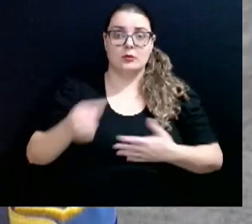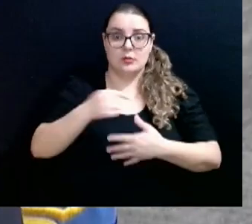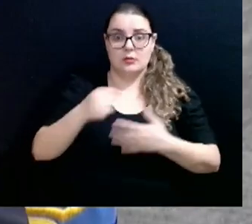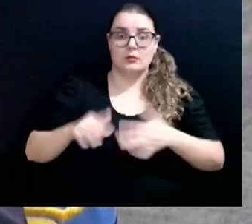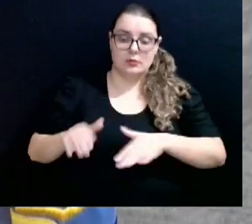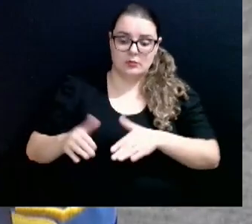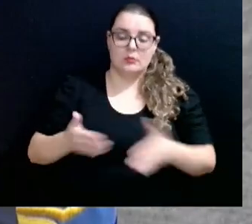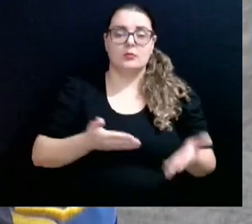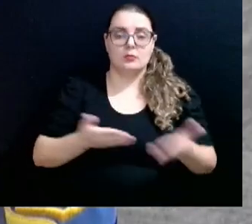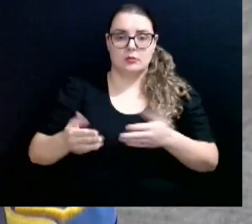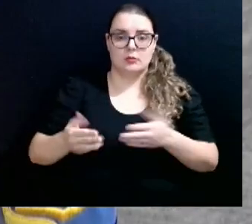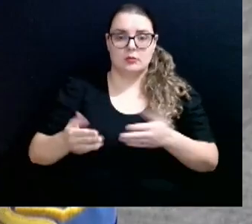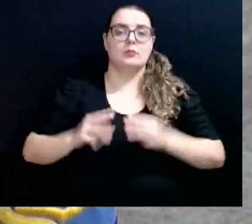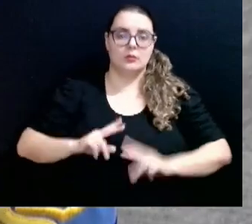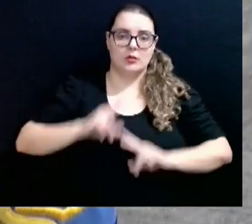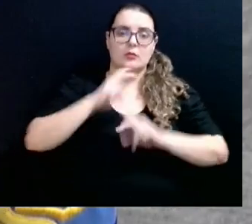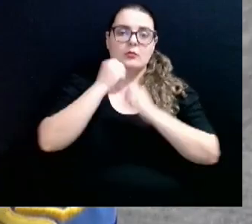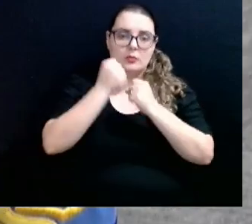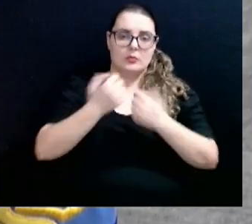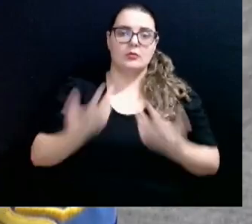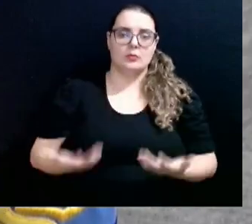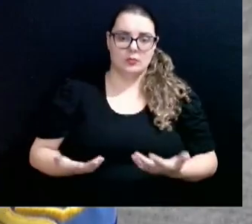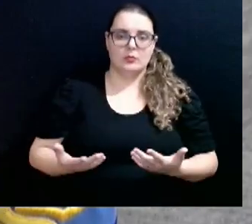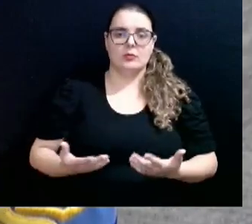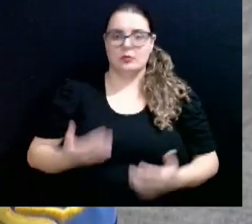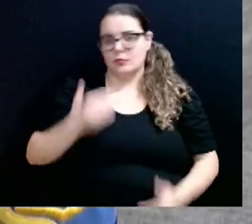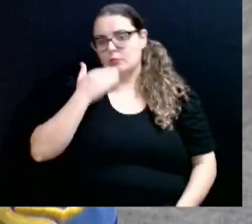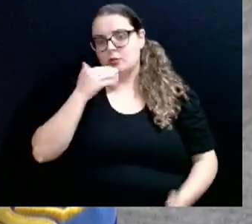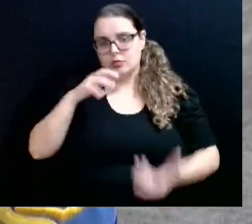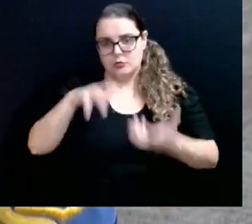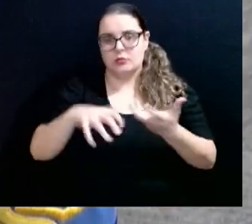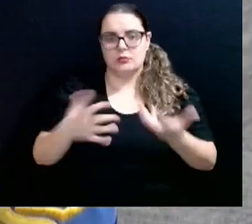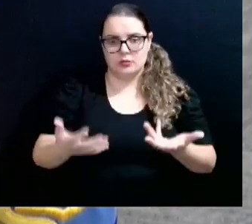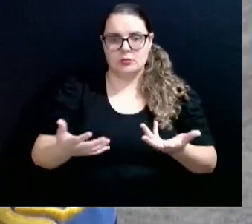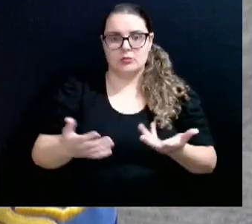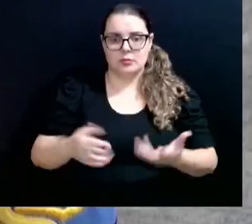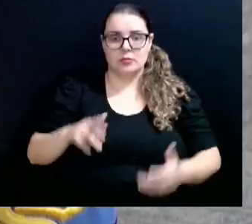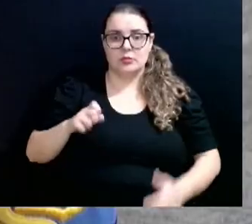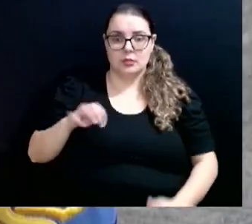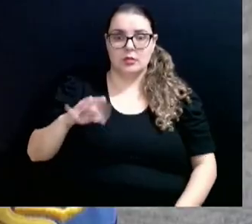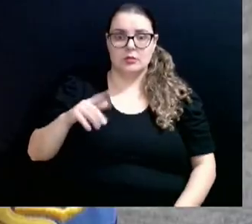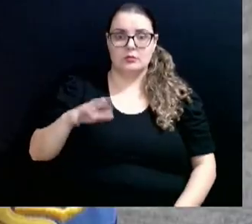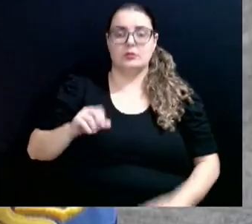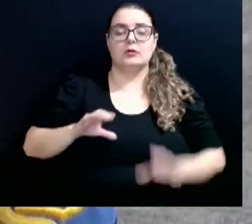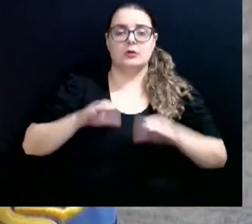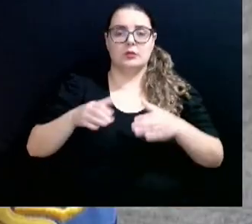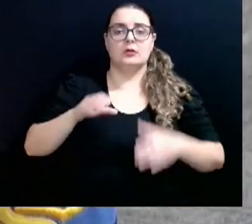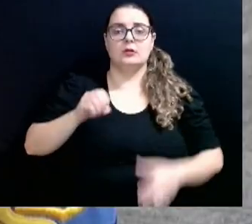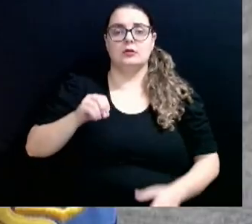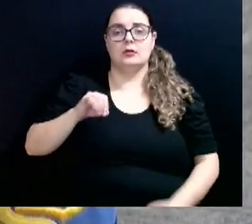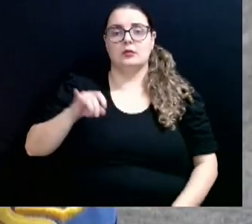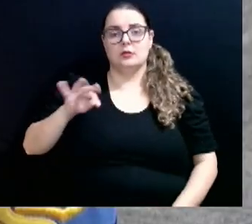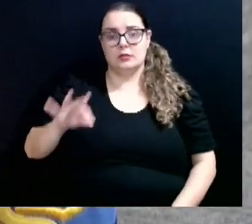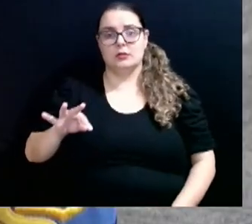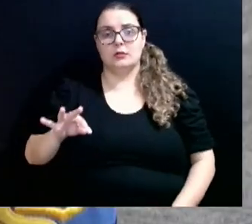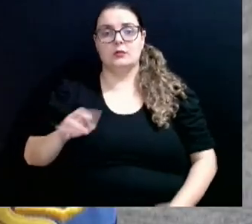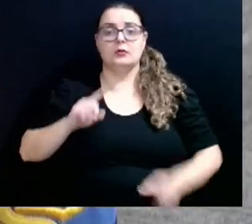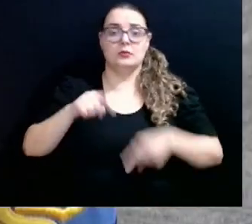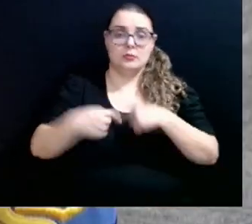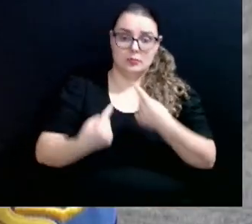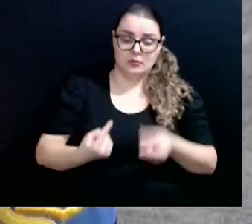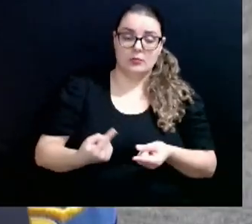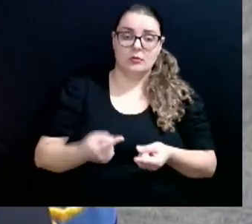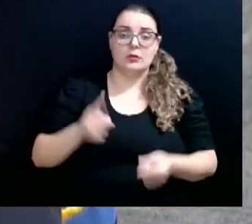para fortalecer, apelando ao Congresso Nacional, que ratifique essa convenção, né, da OIT. E outro passo é a gente discutir